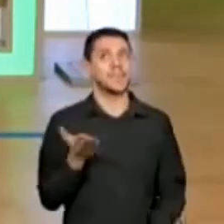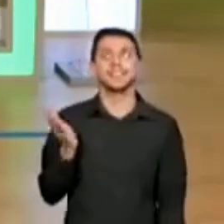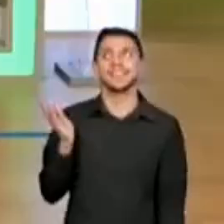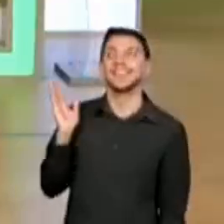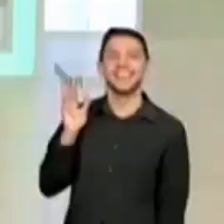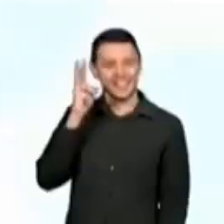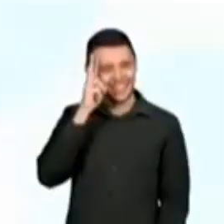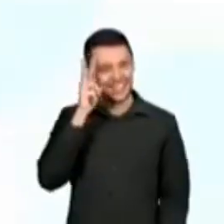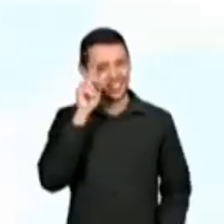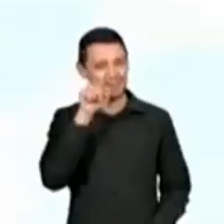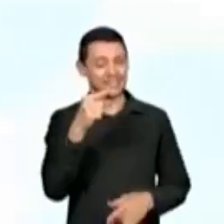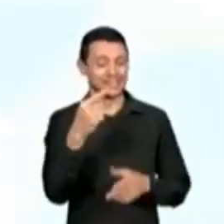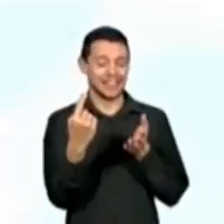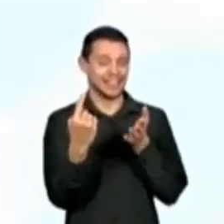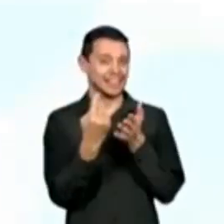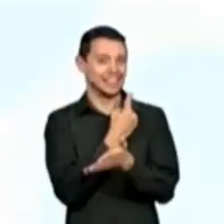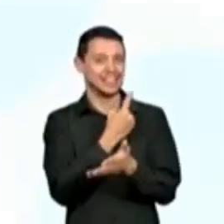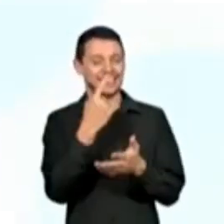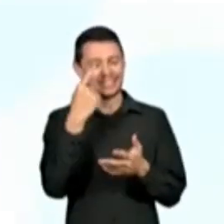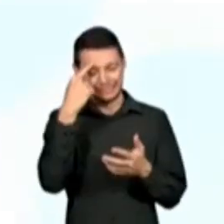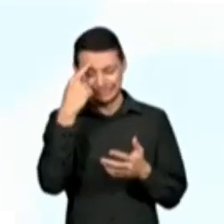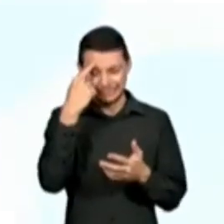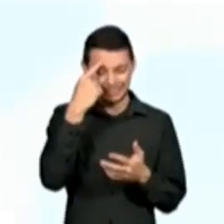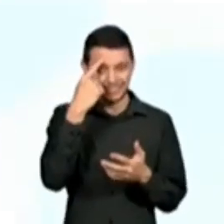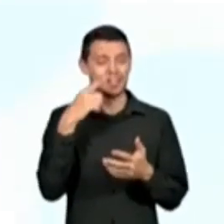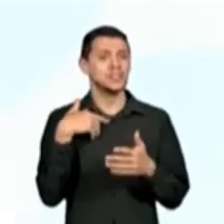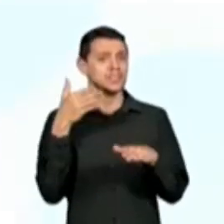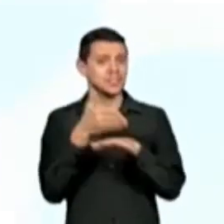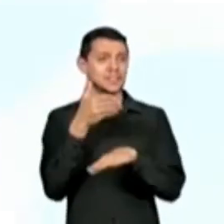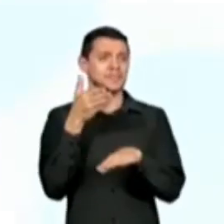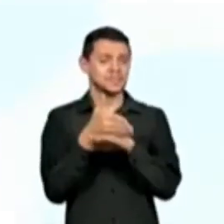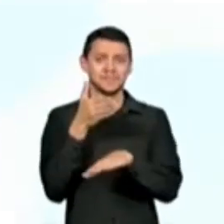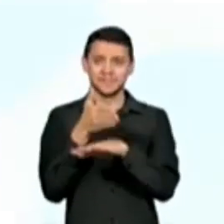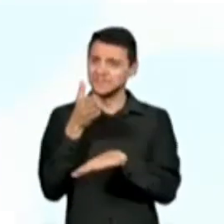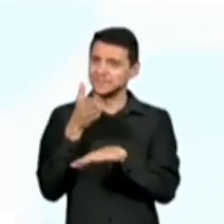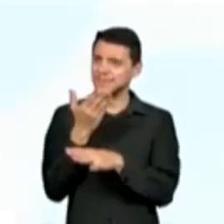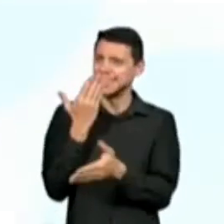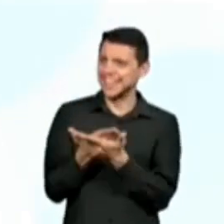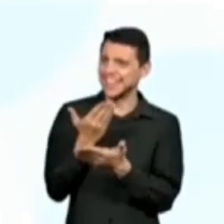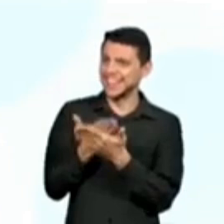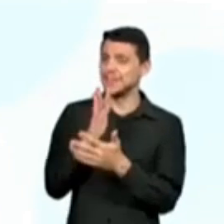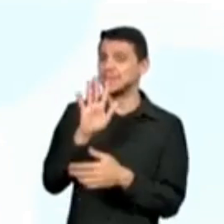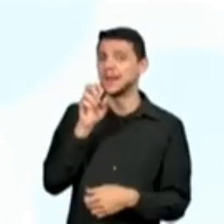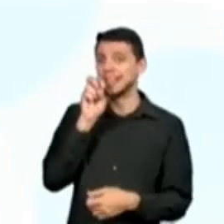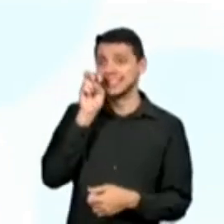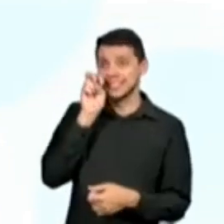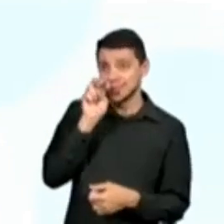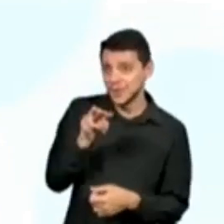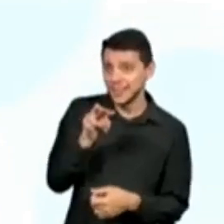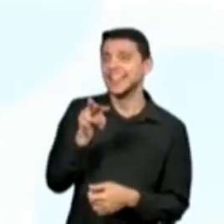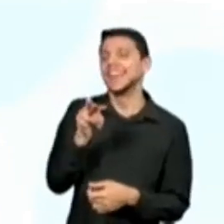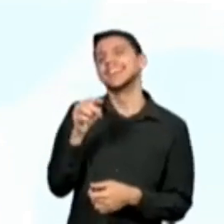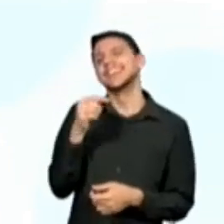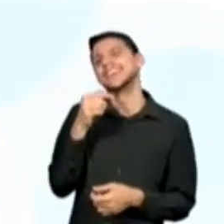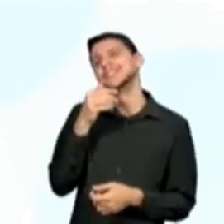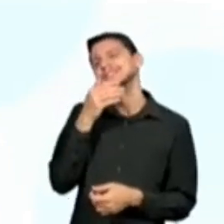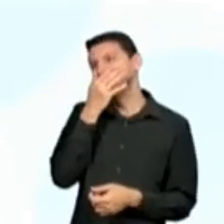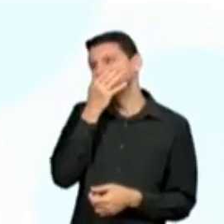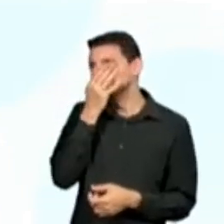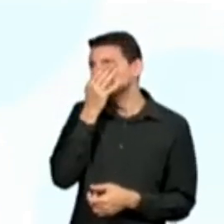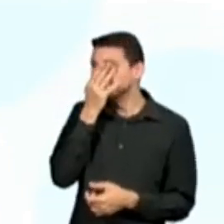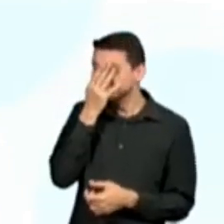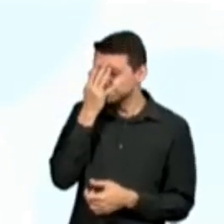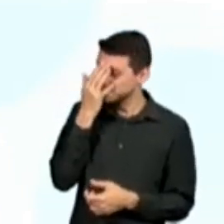no começo, Deu um bug hein? no meu cérebro. E olha que eu Você já viu, participei tanto dessas aulas, mas aí a hora que eu olhei pra ele, eu fiquei... Deu aquele branco, né? Deu um branco. E